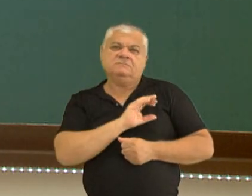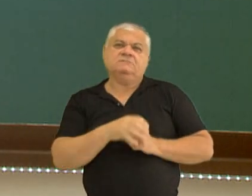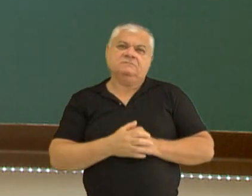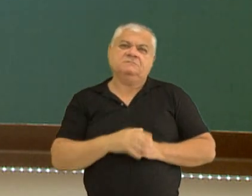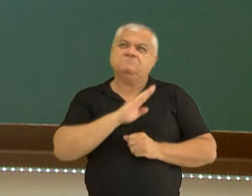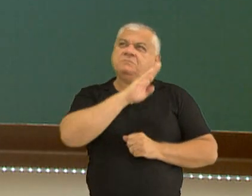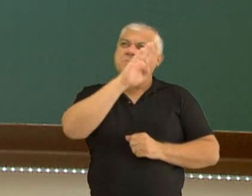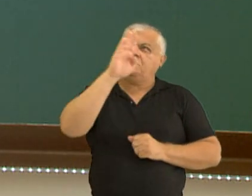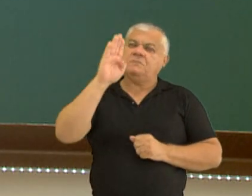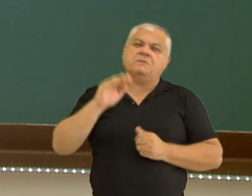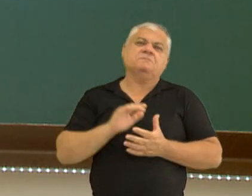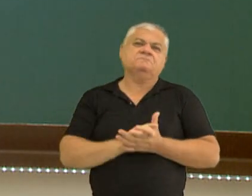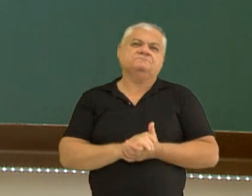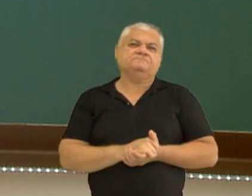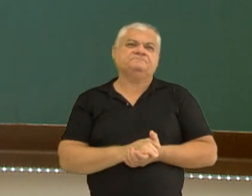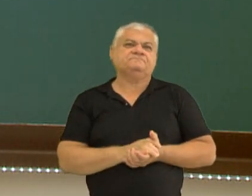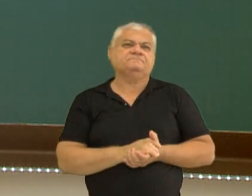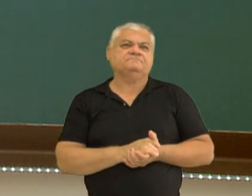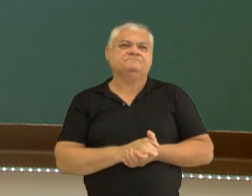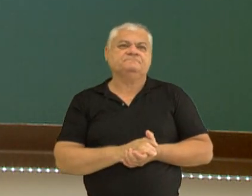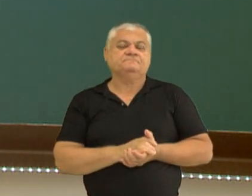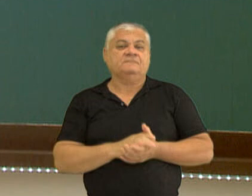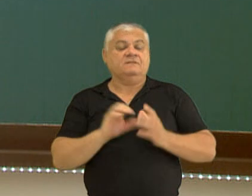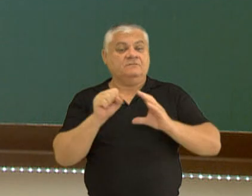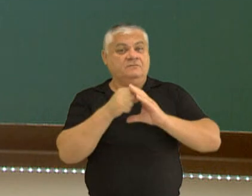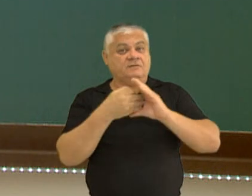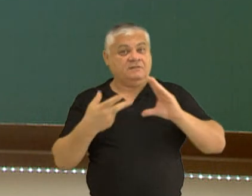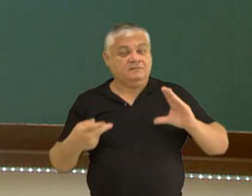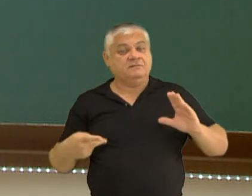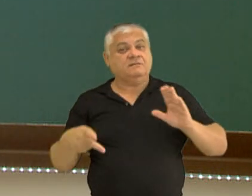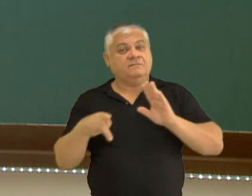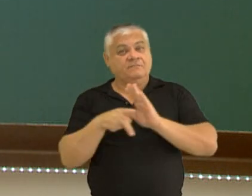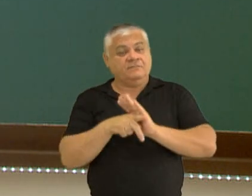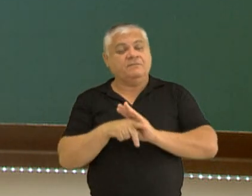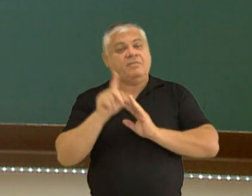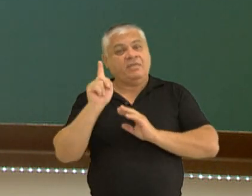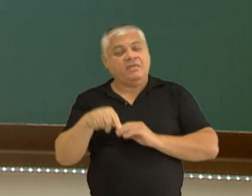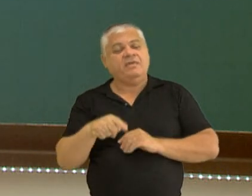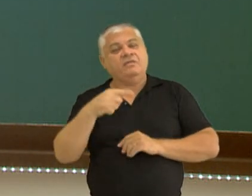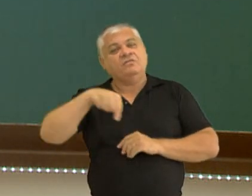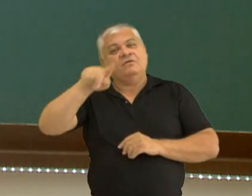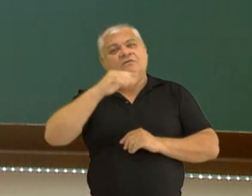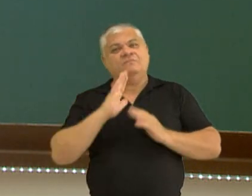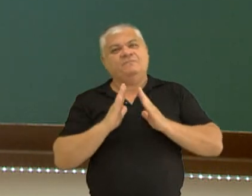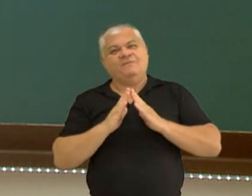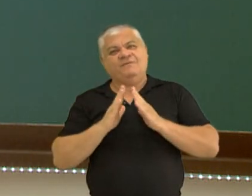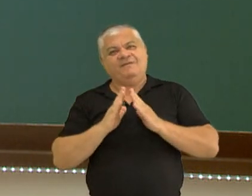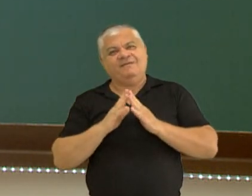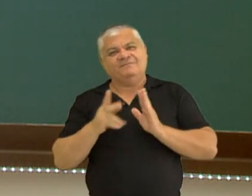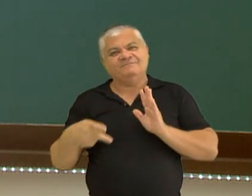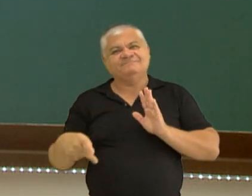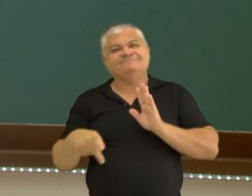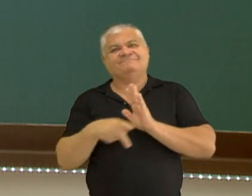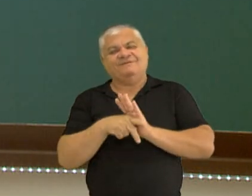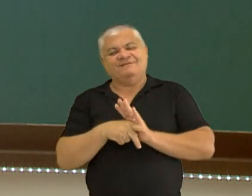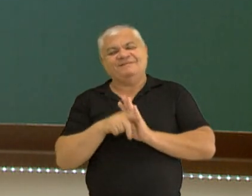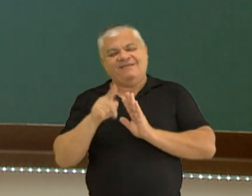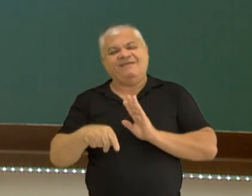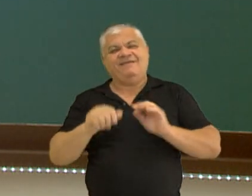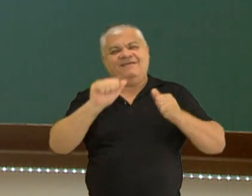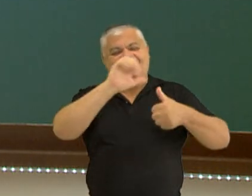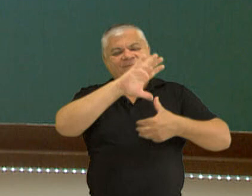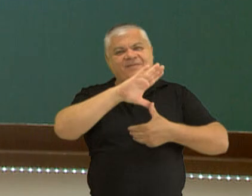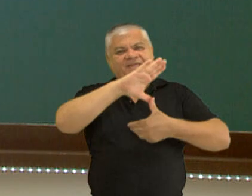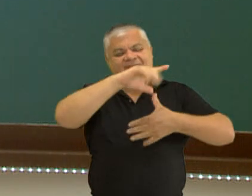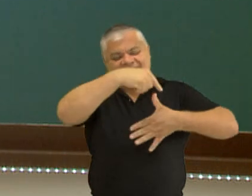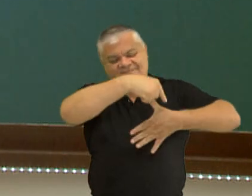do continente americano, certo? Então, algumas características ali, e é o continente que nós moramos. Nós fazemos parte da América, o